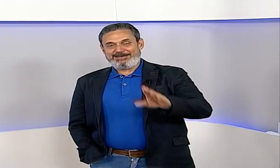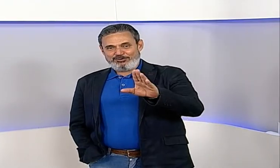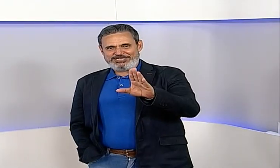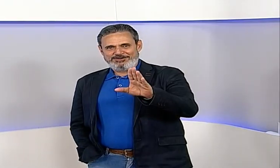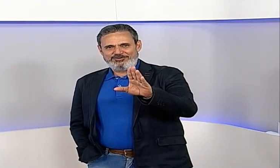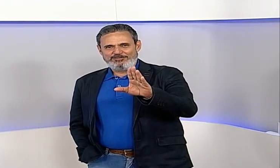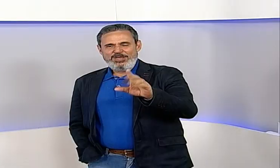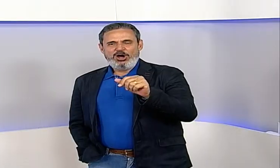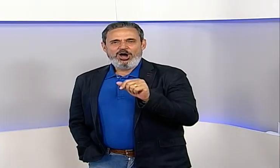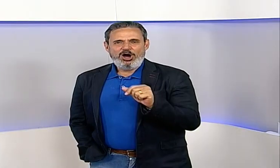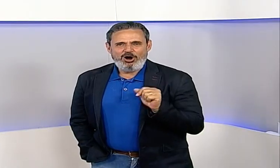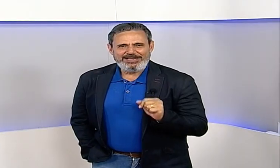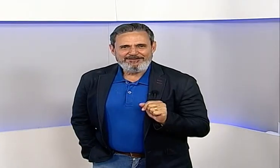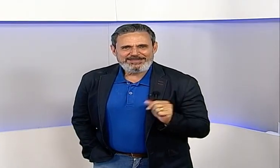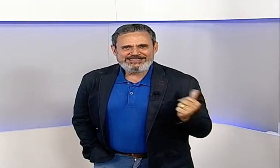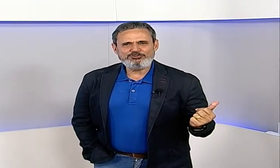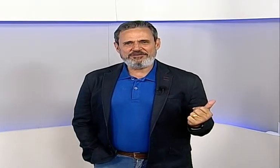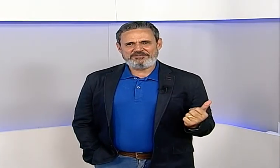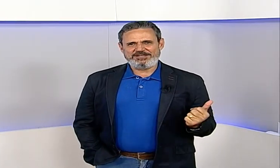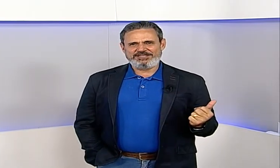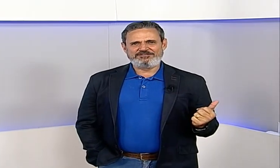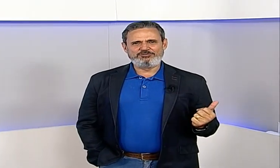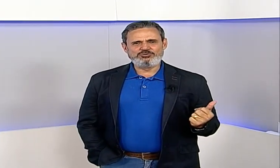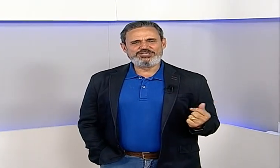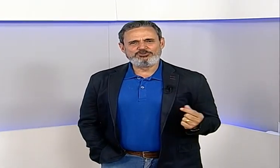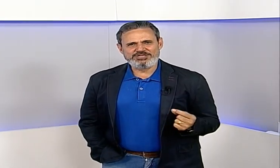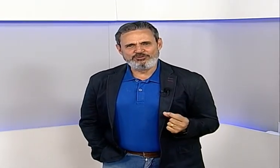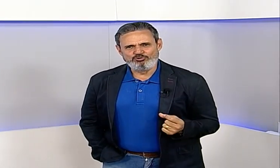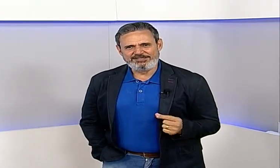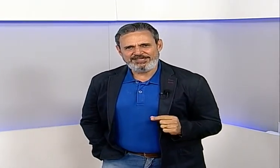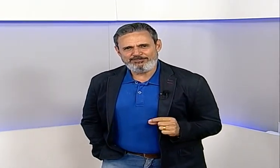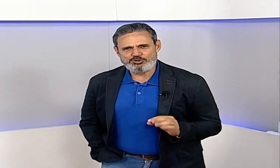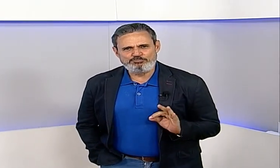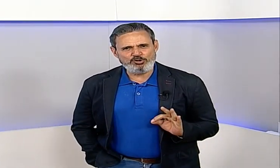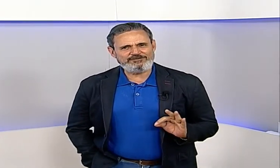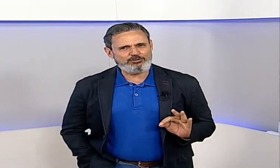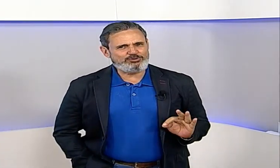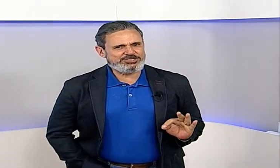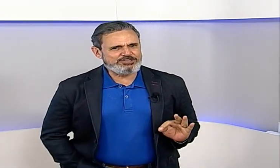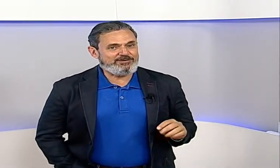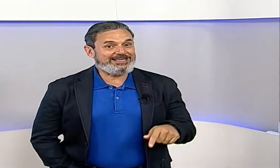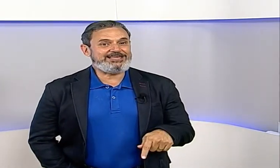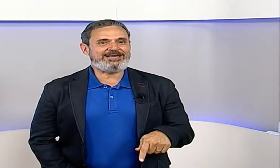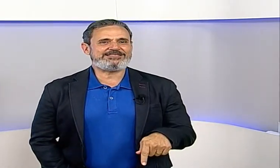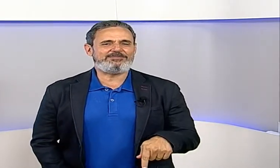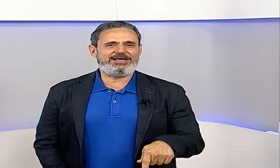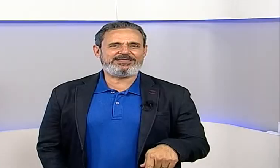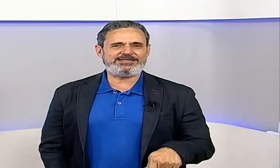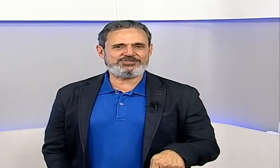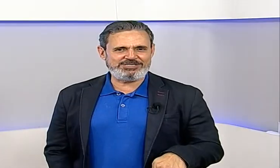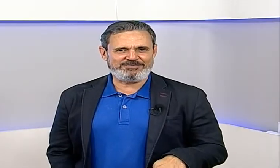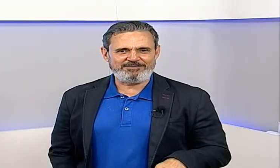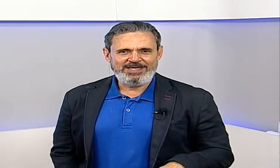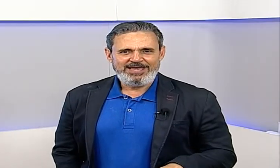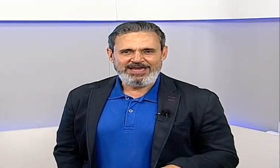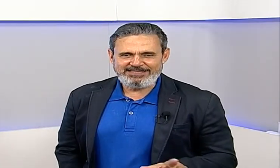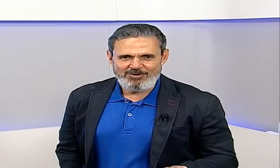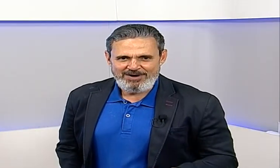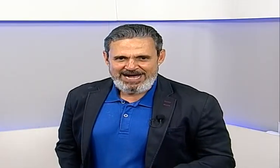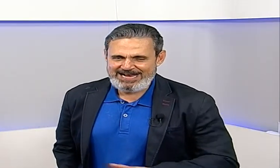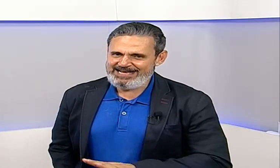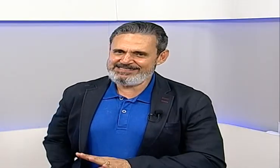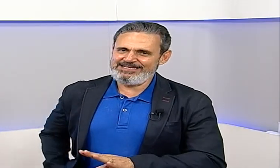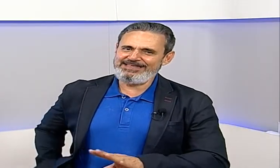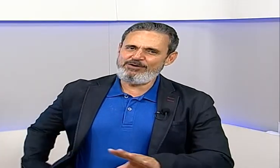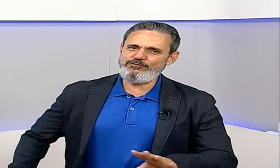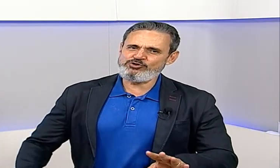Galvani. Até a próxima, viu? Olha, na segunda-feira, devido ao Dia do Servidor, teremos ponto facultativo aqui na Assembleia Legislativa.